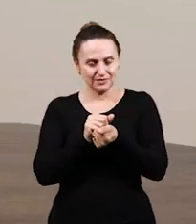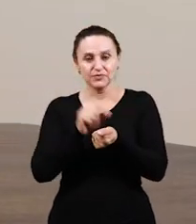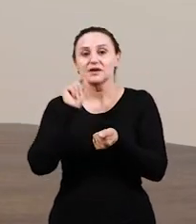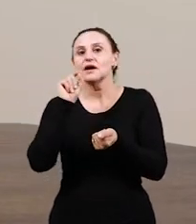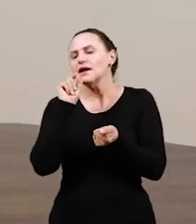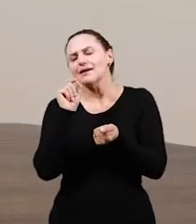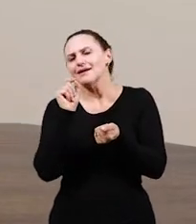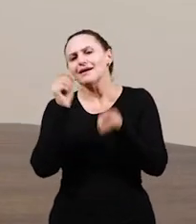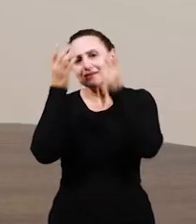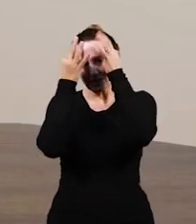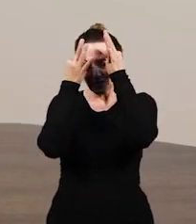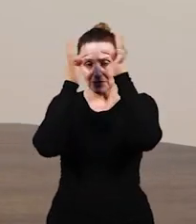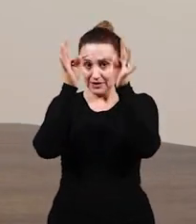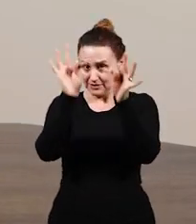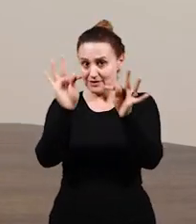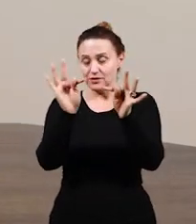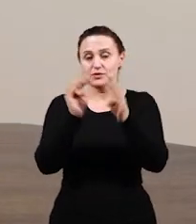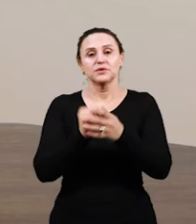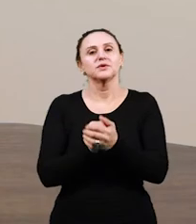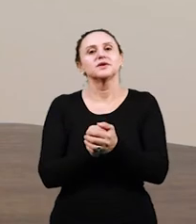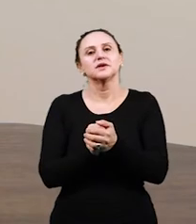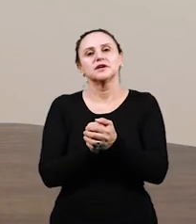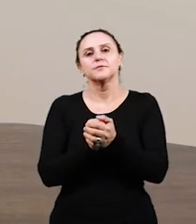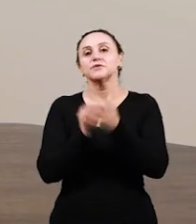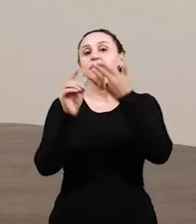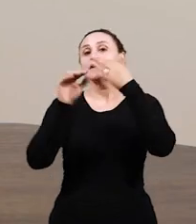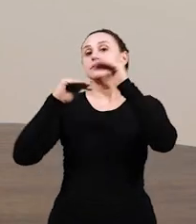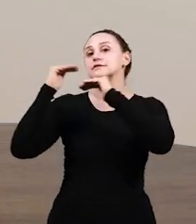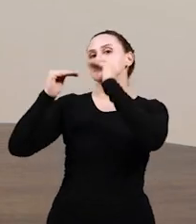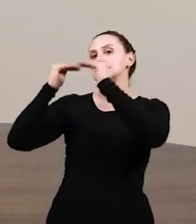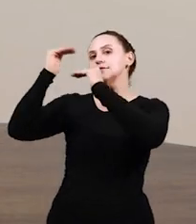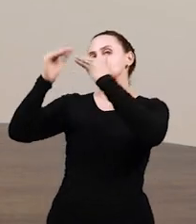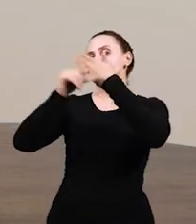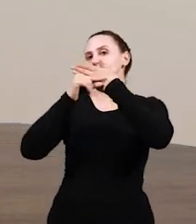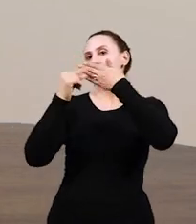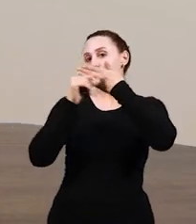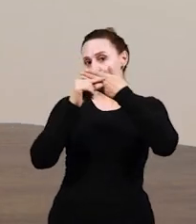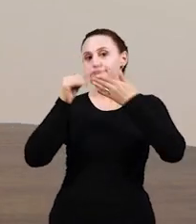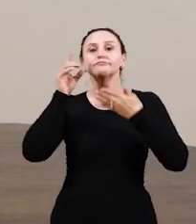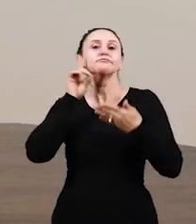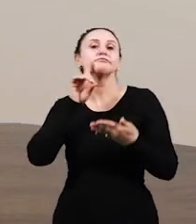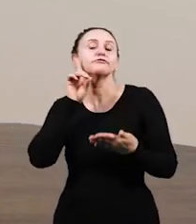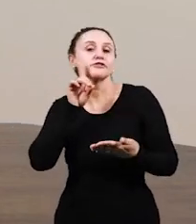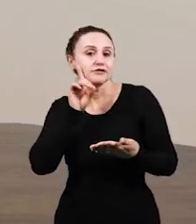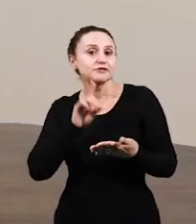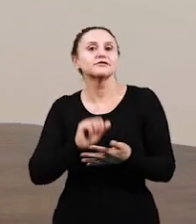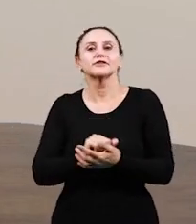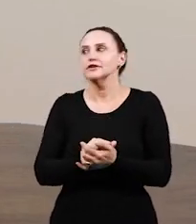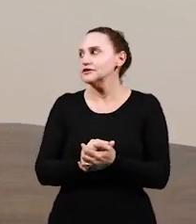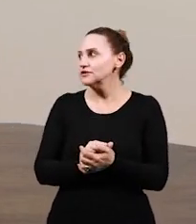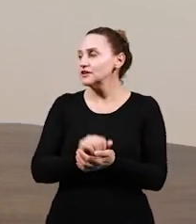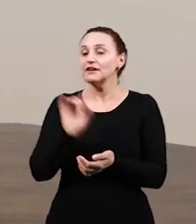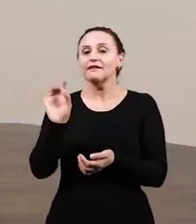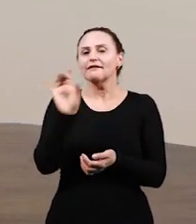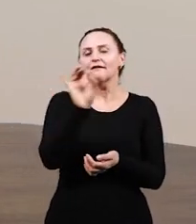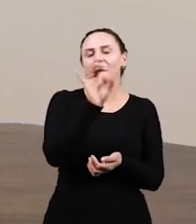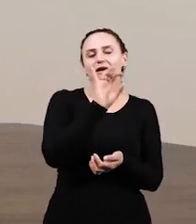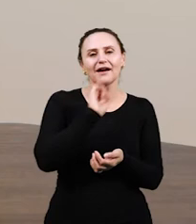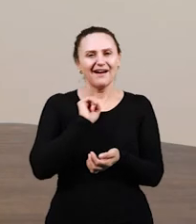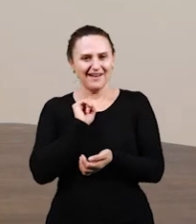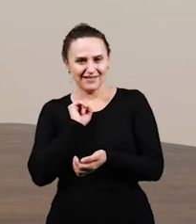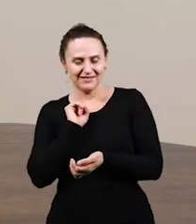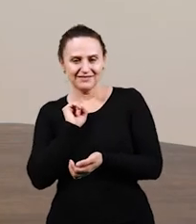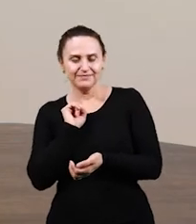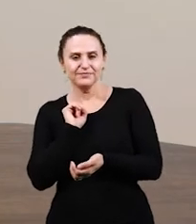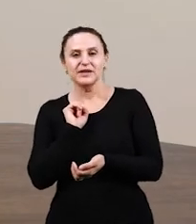Então essa é uma teoria desenvolvida pelo aí a qual opção né bom e é e aí a cada um desses elementos